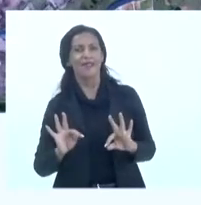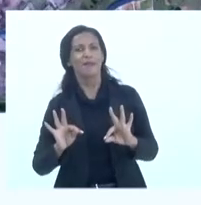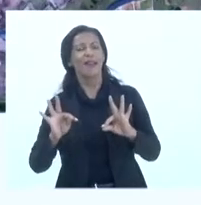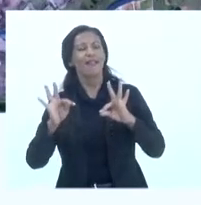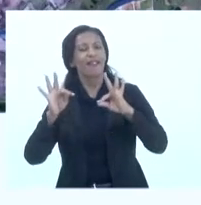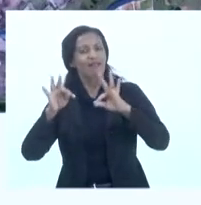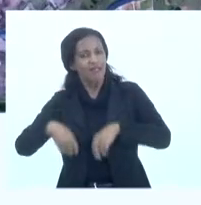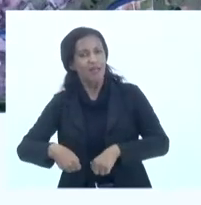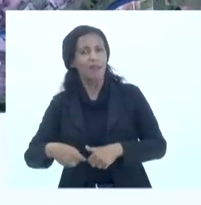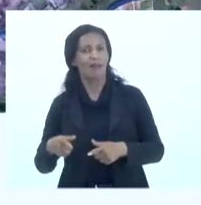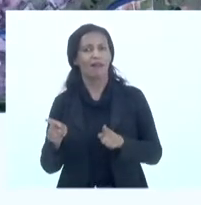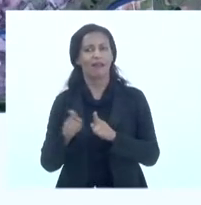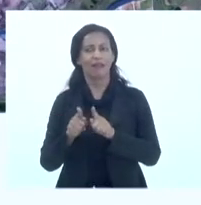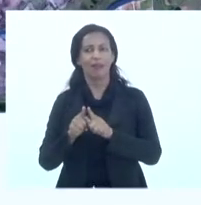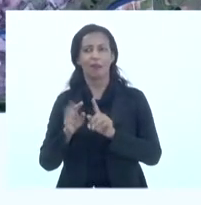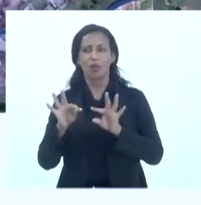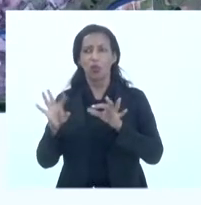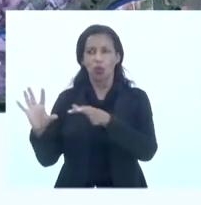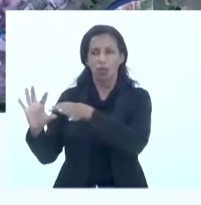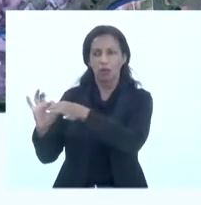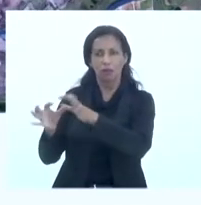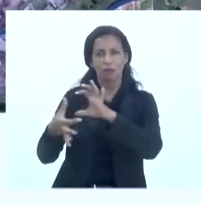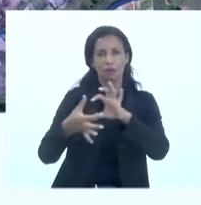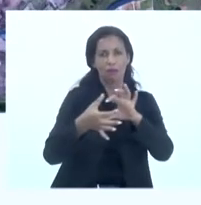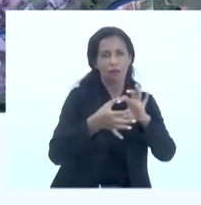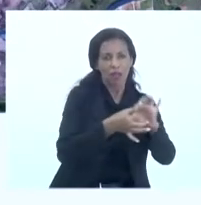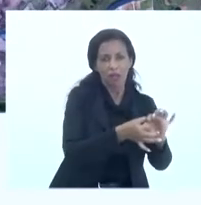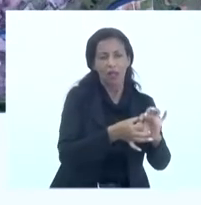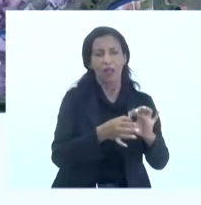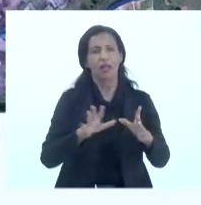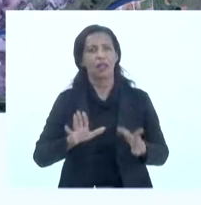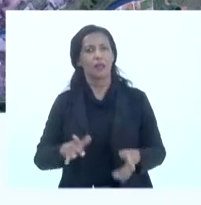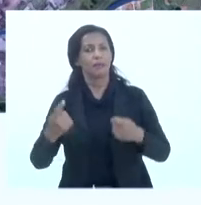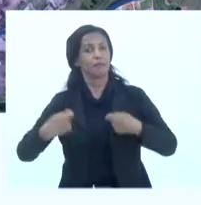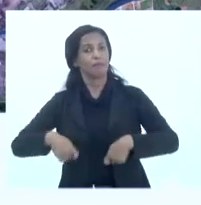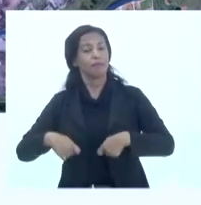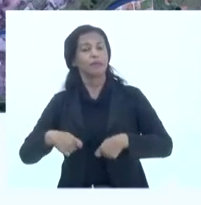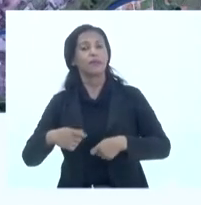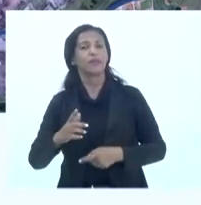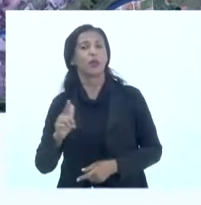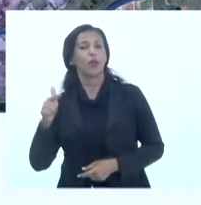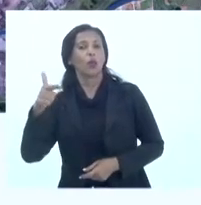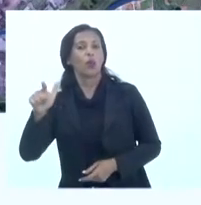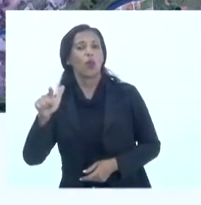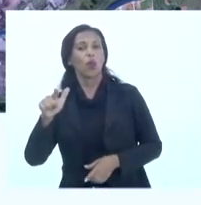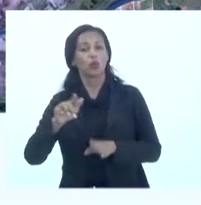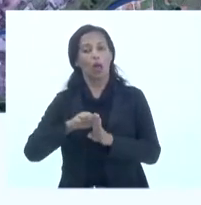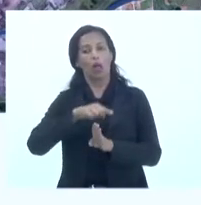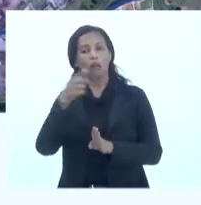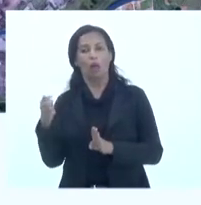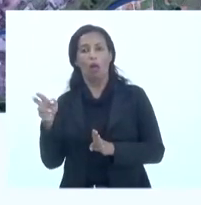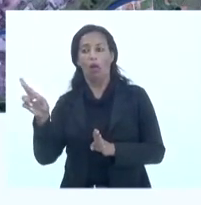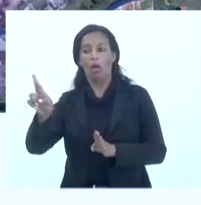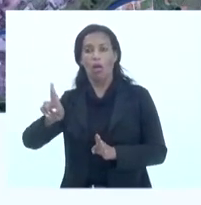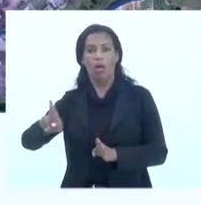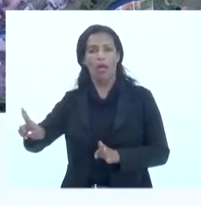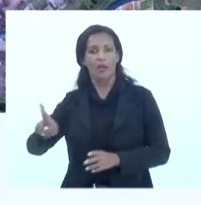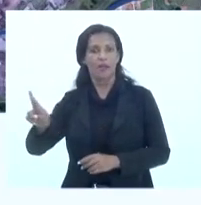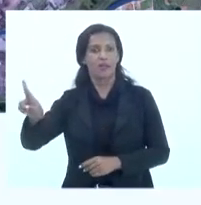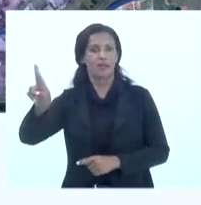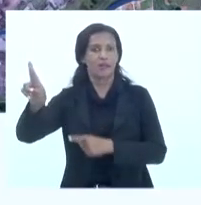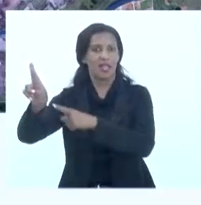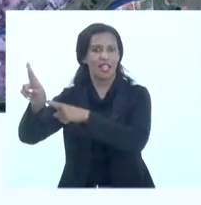essa lógica de anel viário seria o outro lado de Resende. A gente permitiu